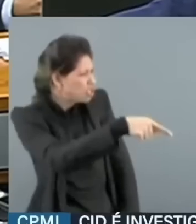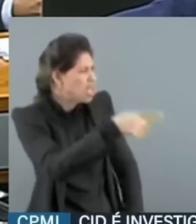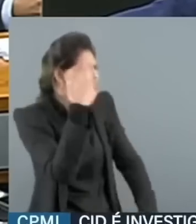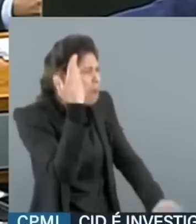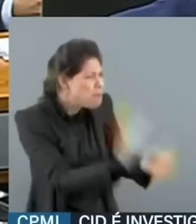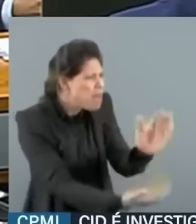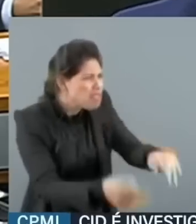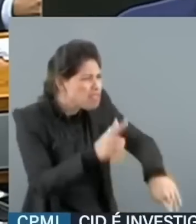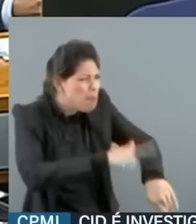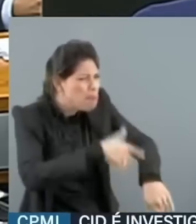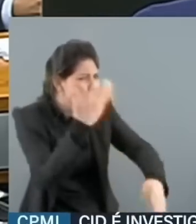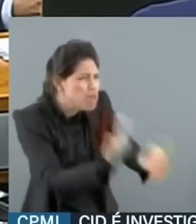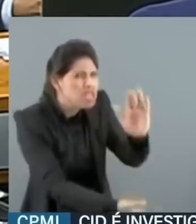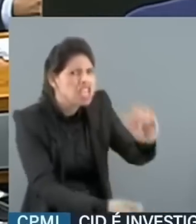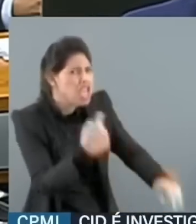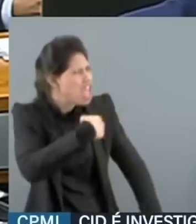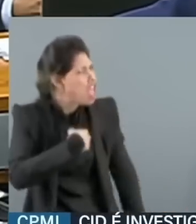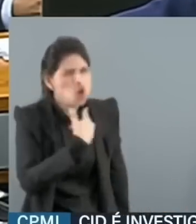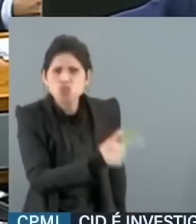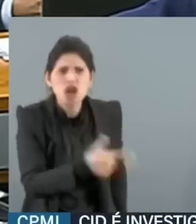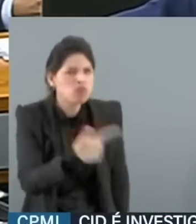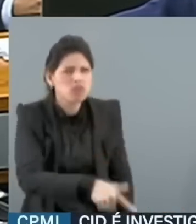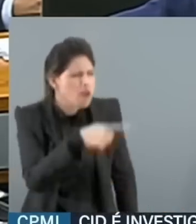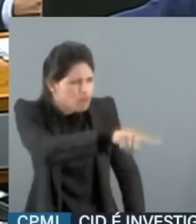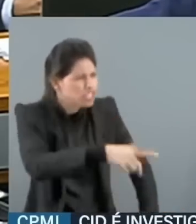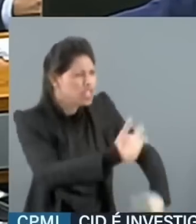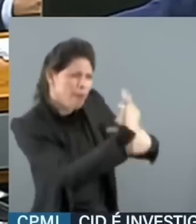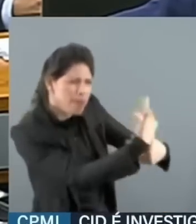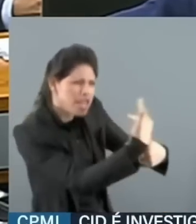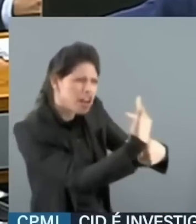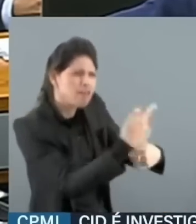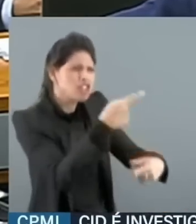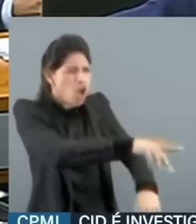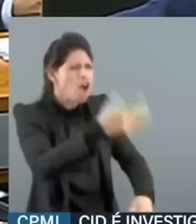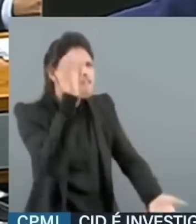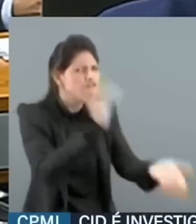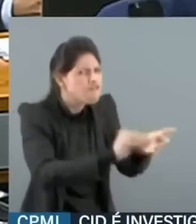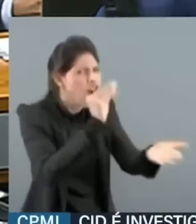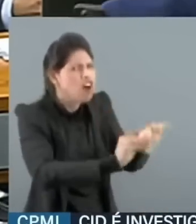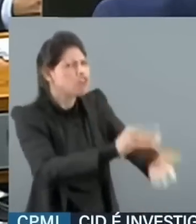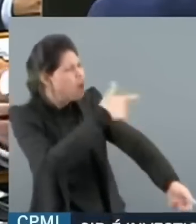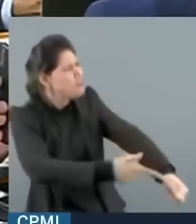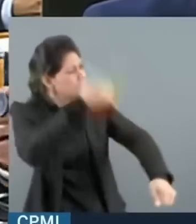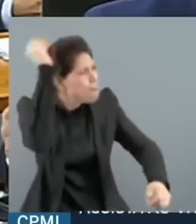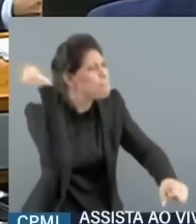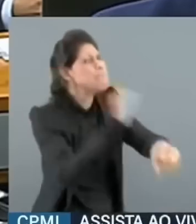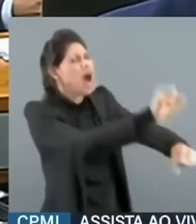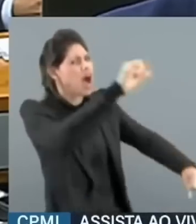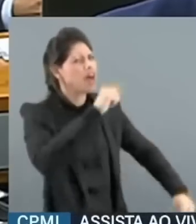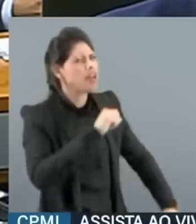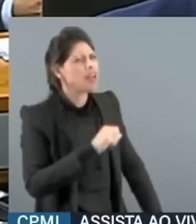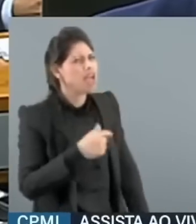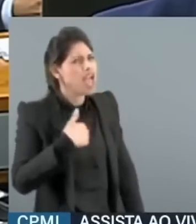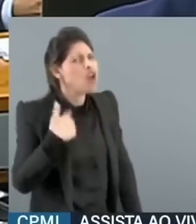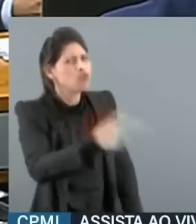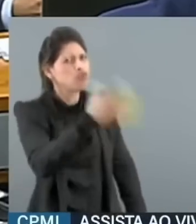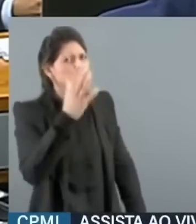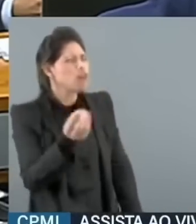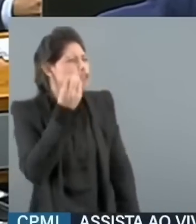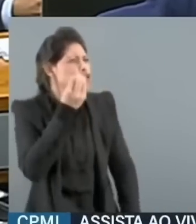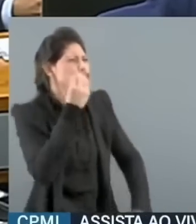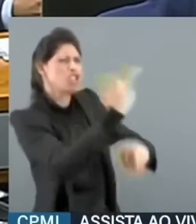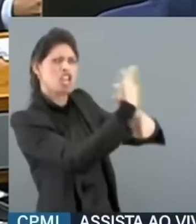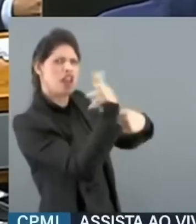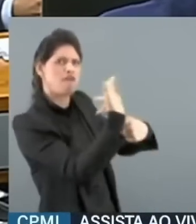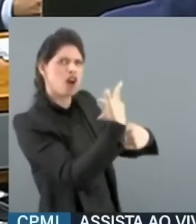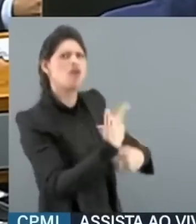eu não tenho não. O senhor pode ter tempo a perder, eu não tenho não. É um desrespeito ficar gravando aqui enquanto a gente fala, seu presidente. Eu vou lhe